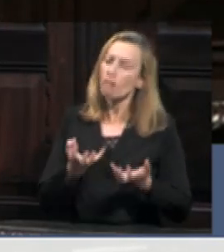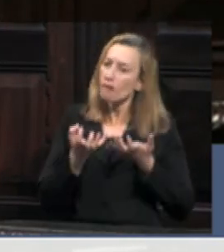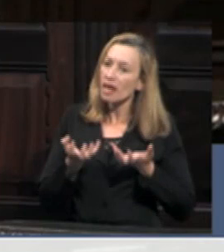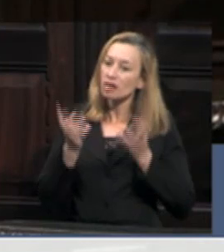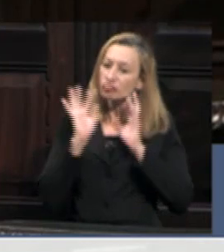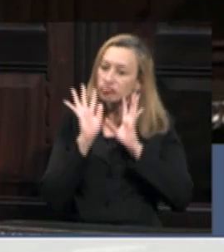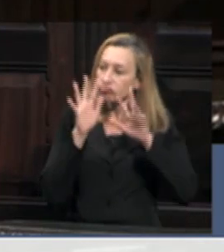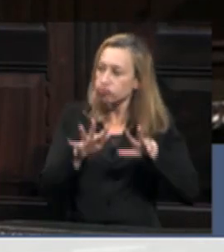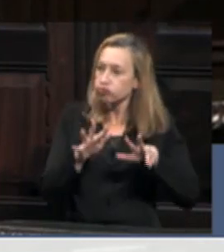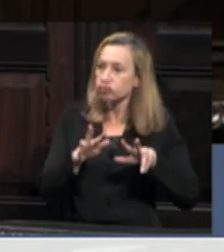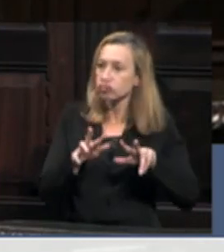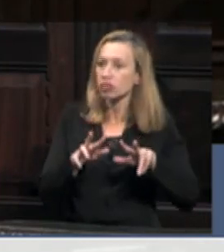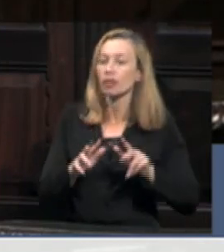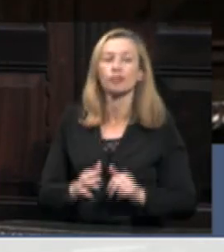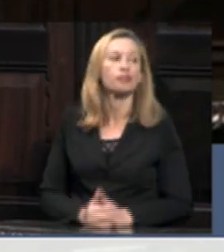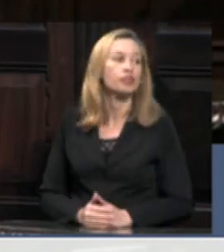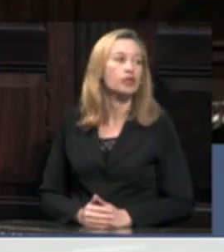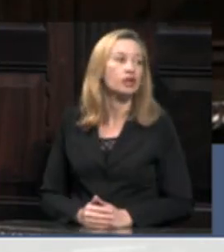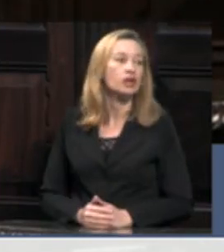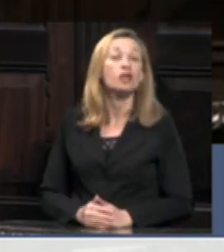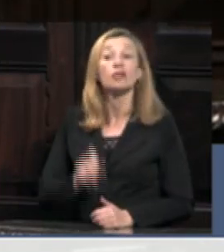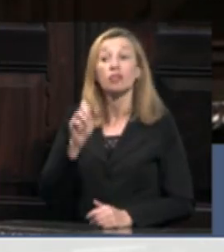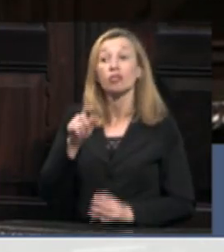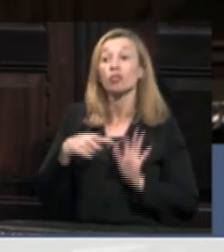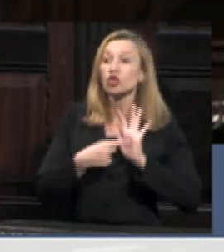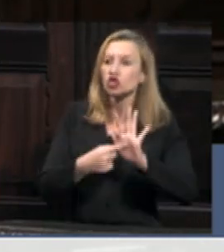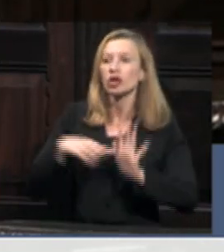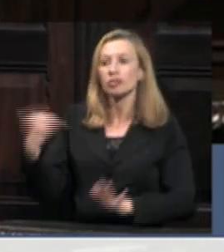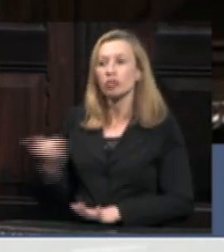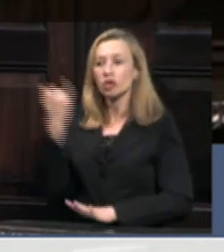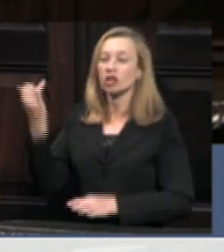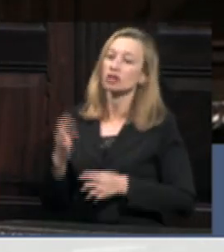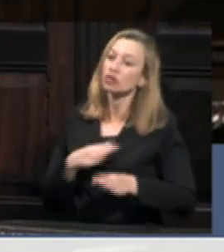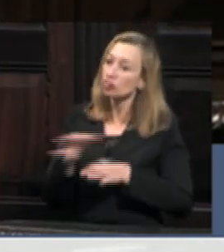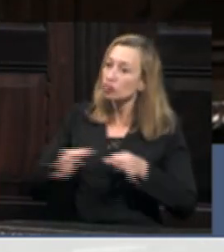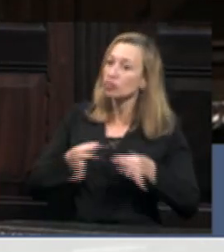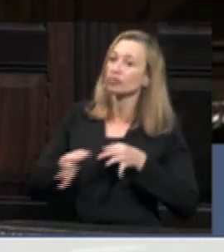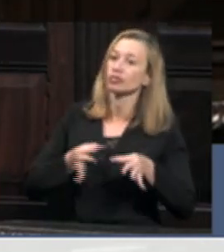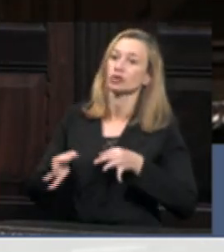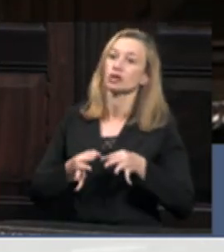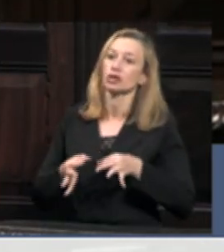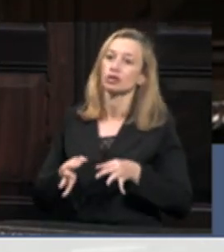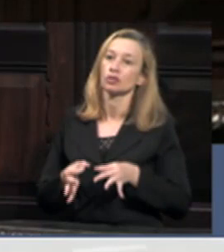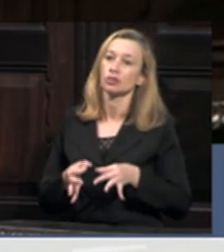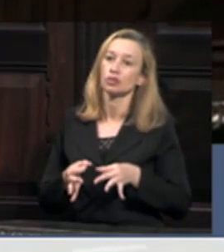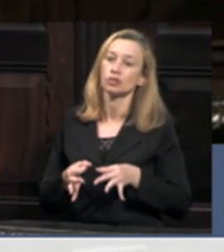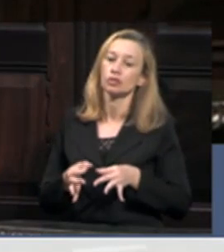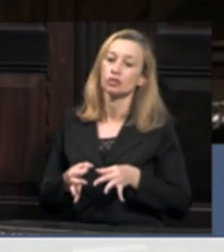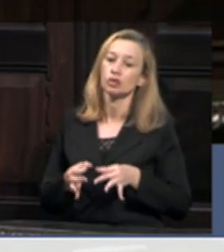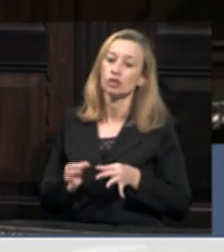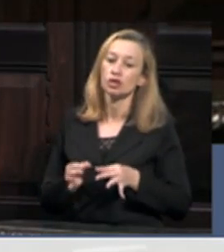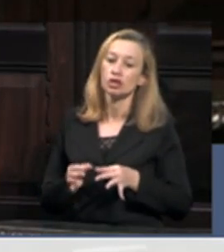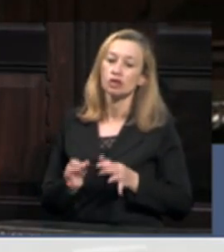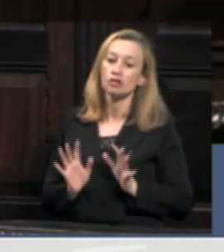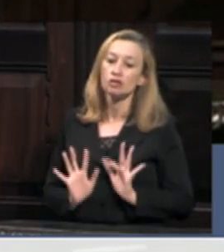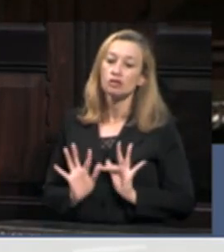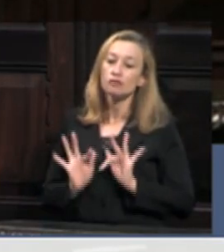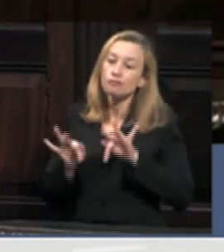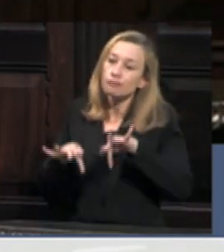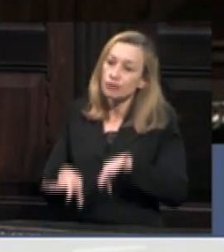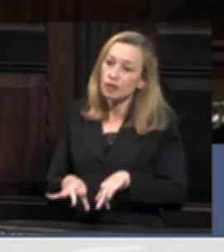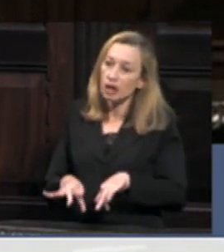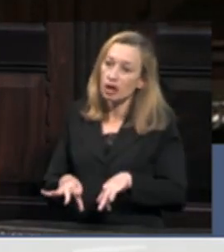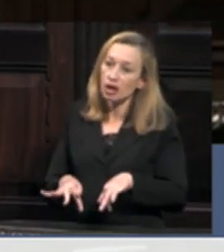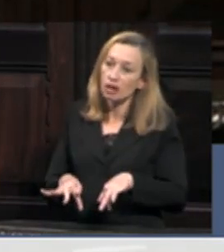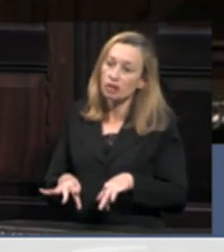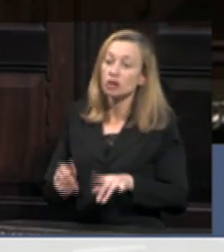atenção pela importância desses projetos. E ao findar o